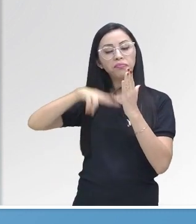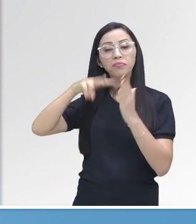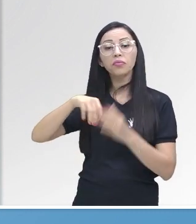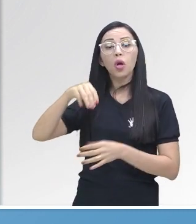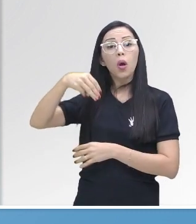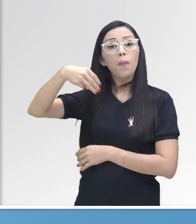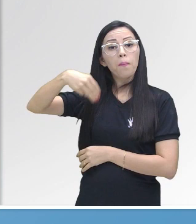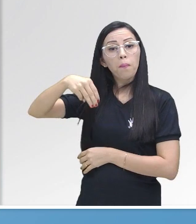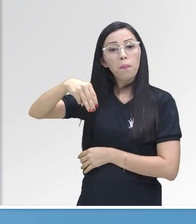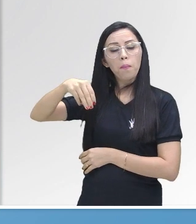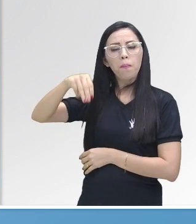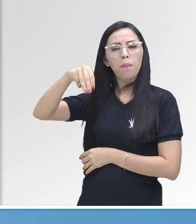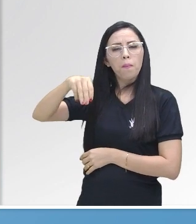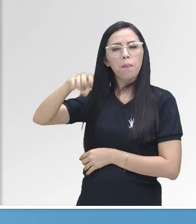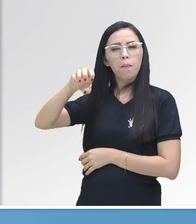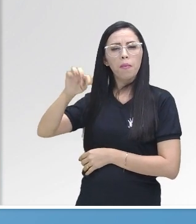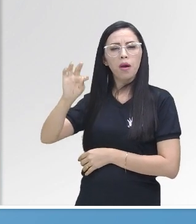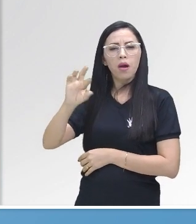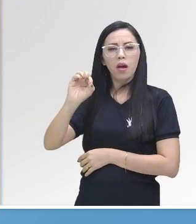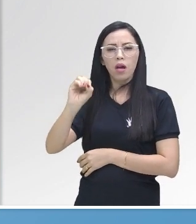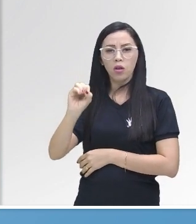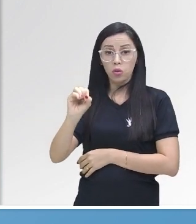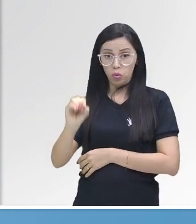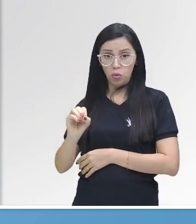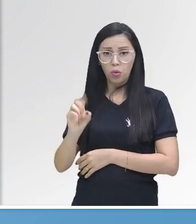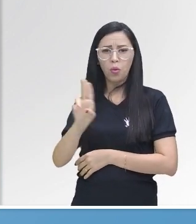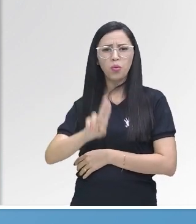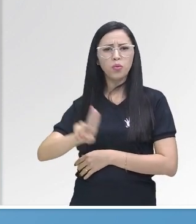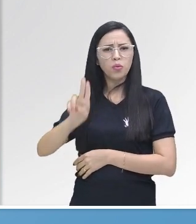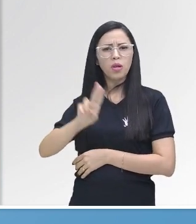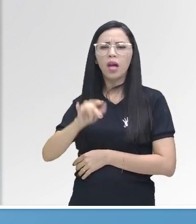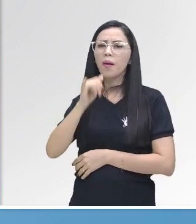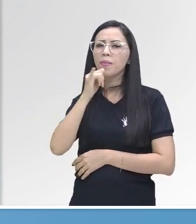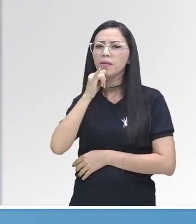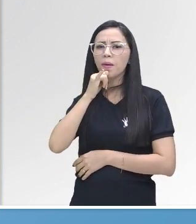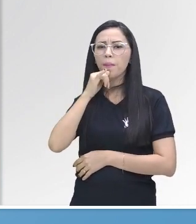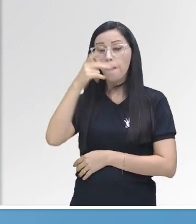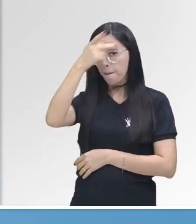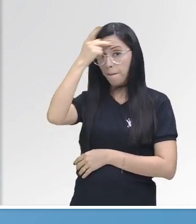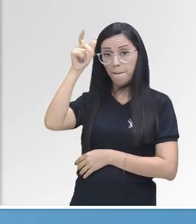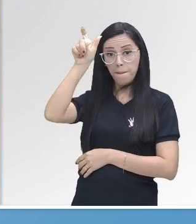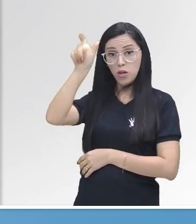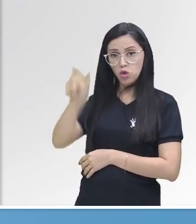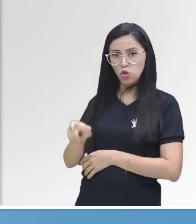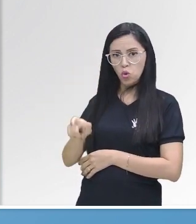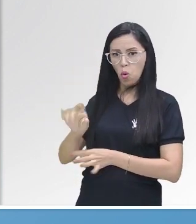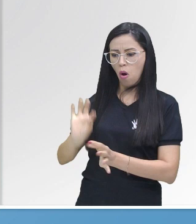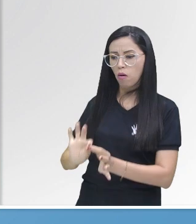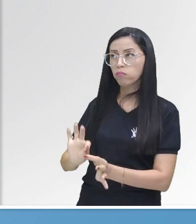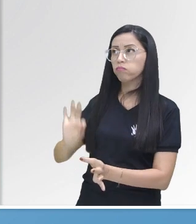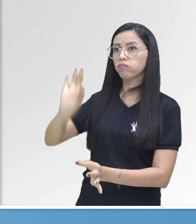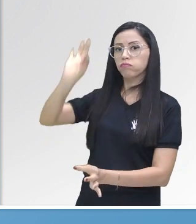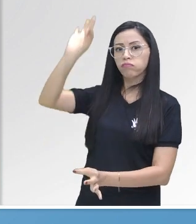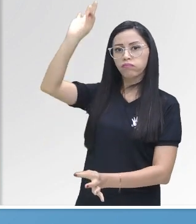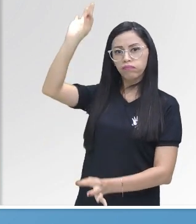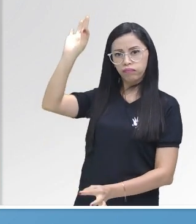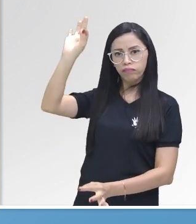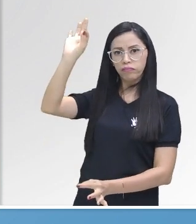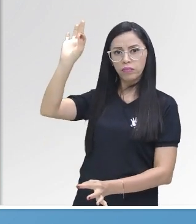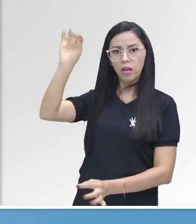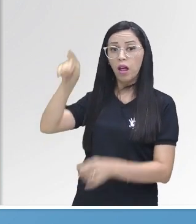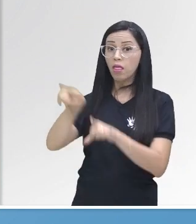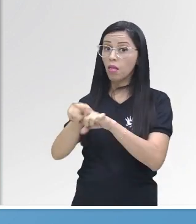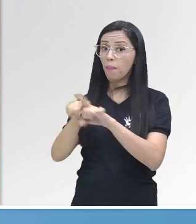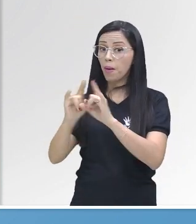é utilizado para expressar a altura de pessoas, comprimentos, larguras, alturas de prédios e